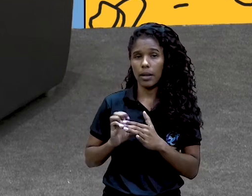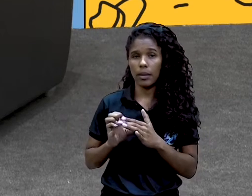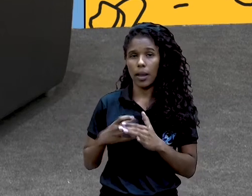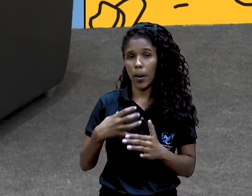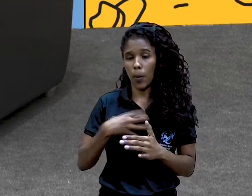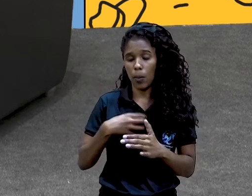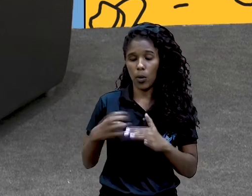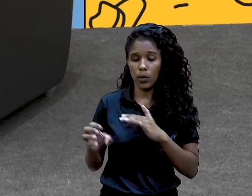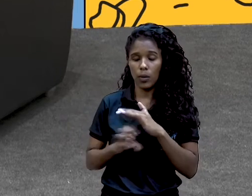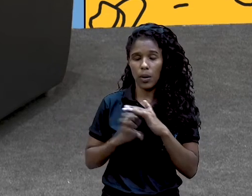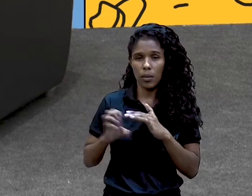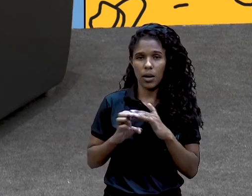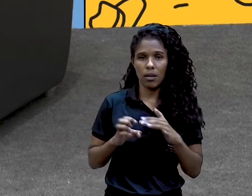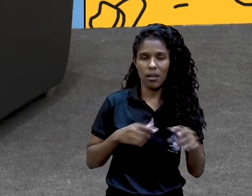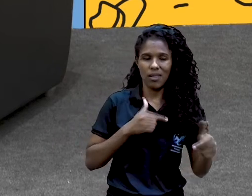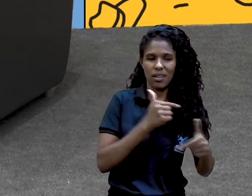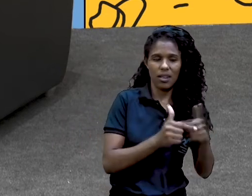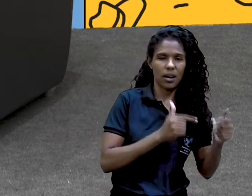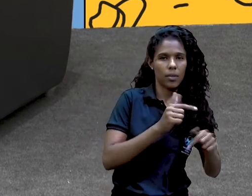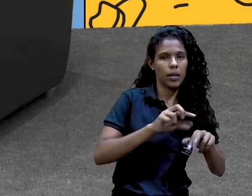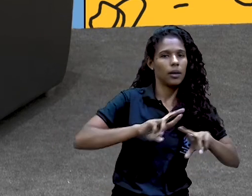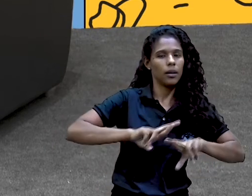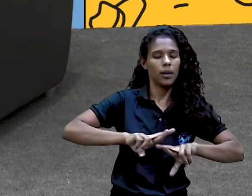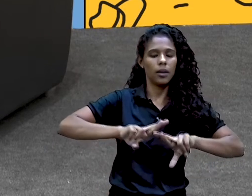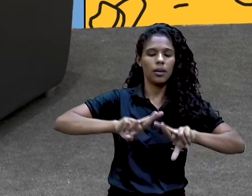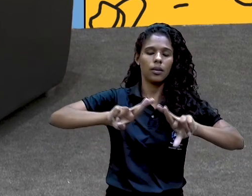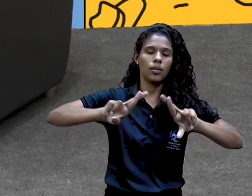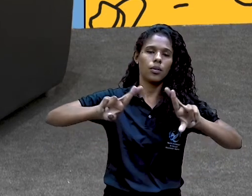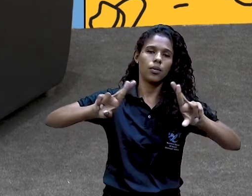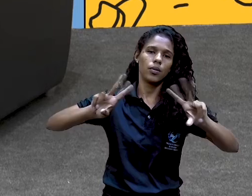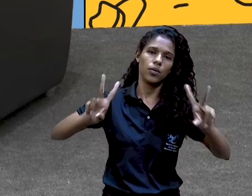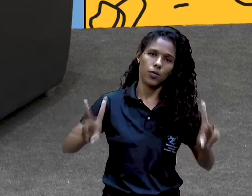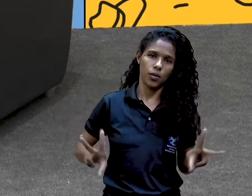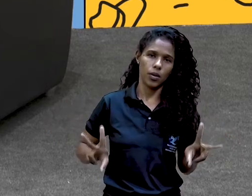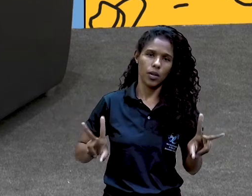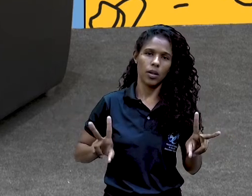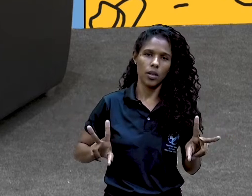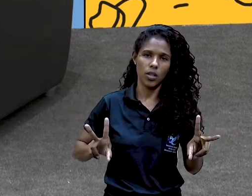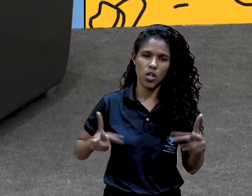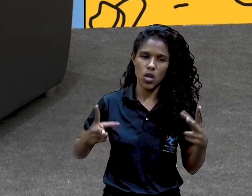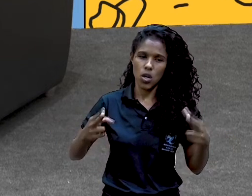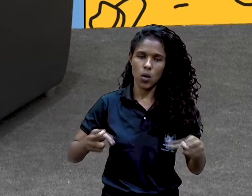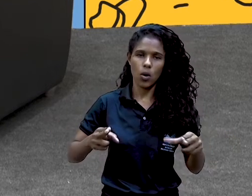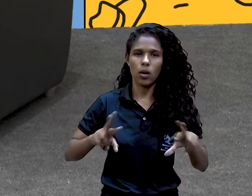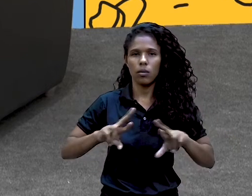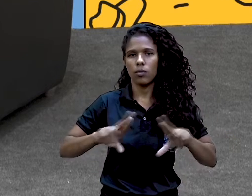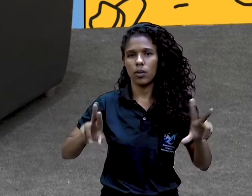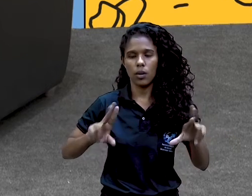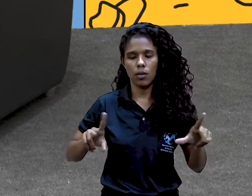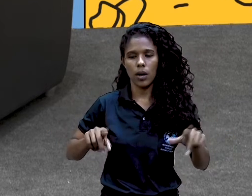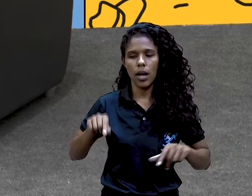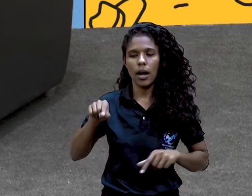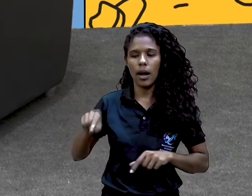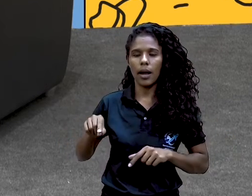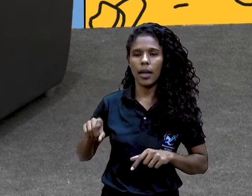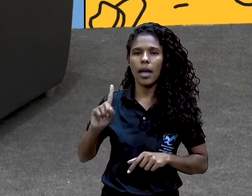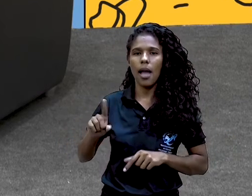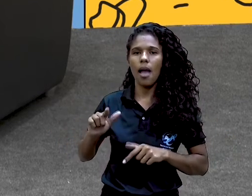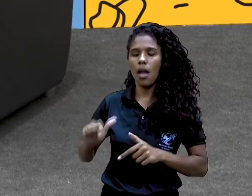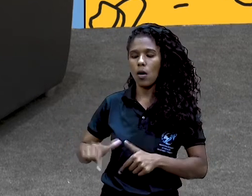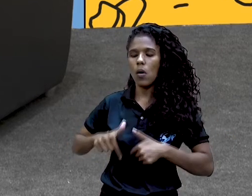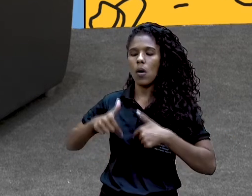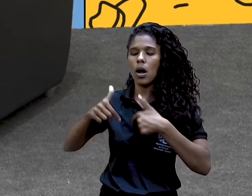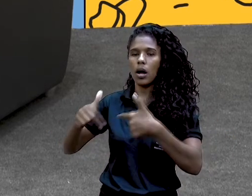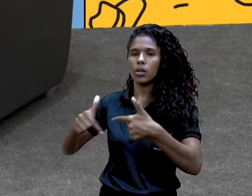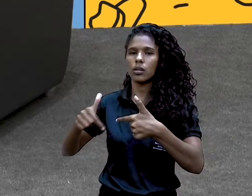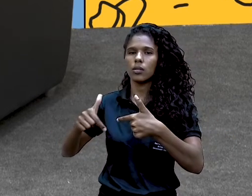da pessoa se portar diante desse mundo que pede transformação, que exige inovação, que exige outras